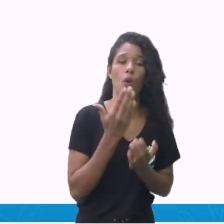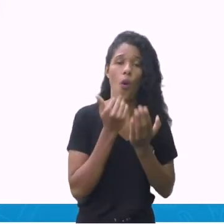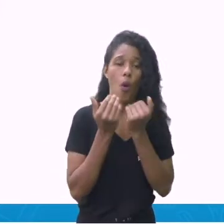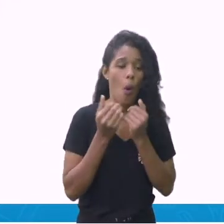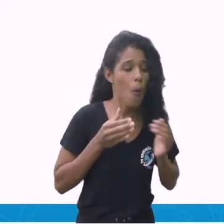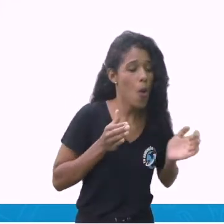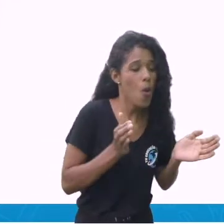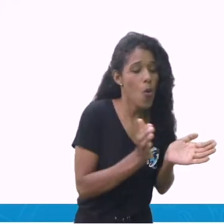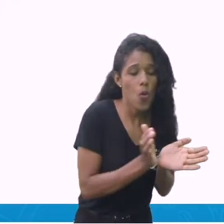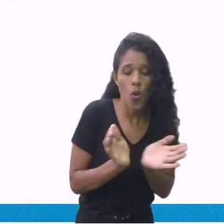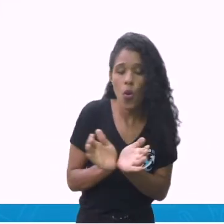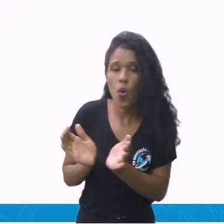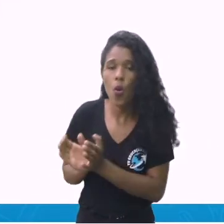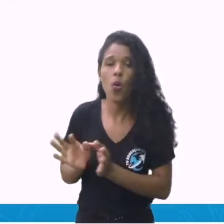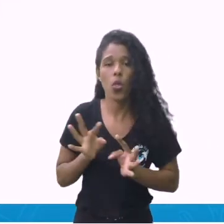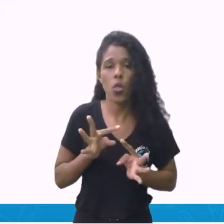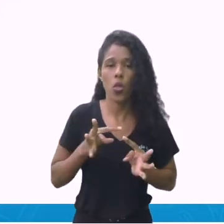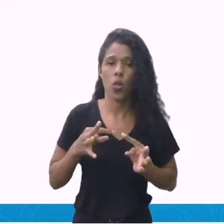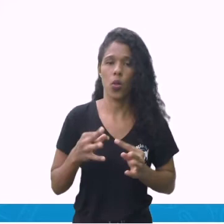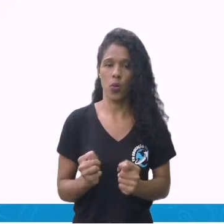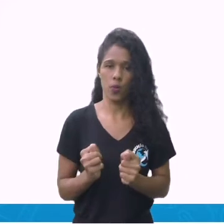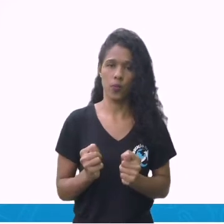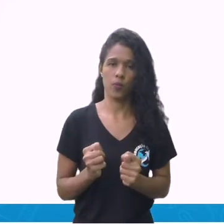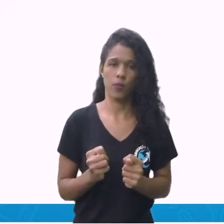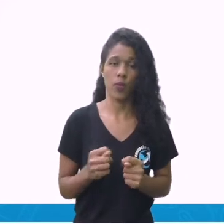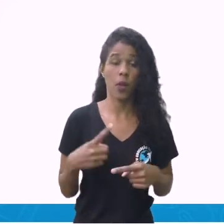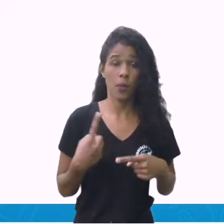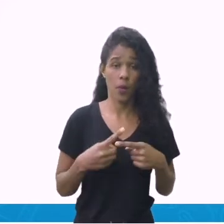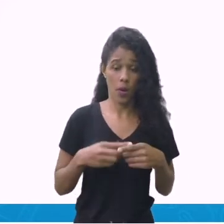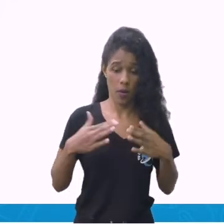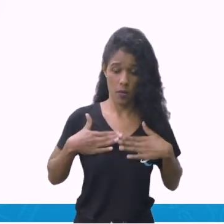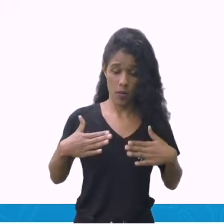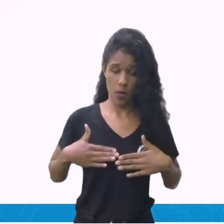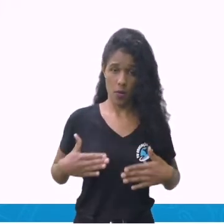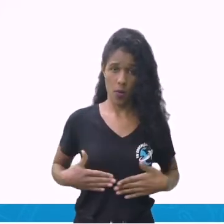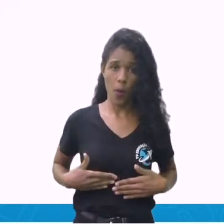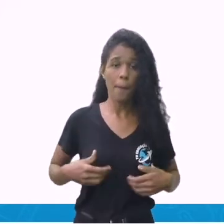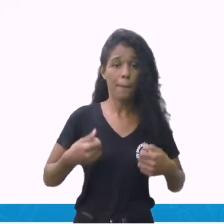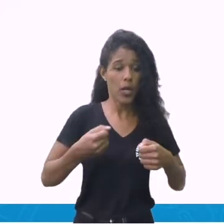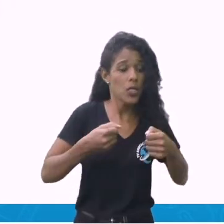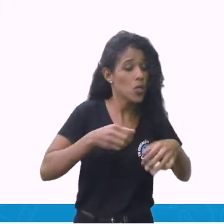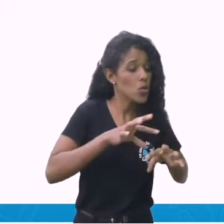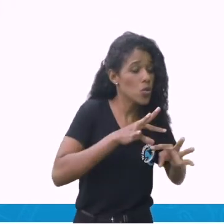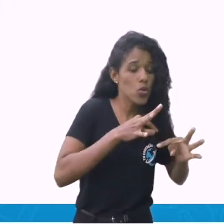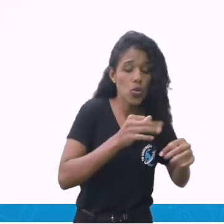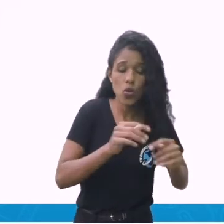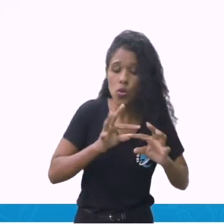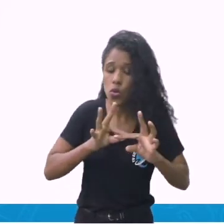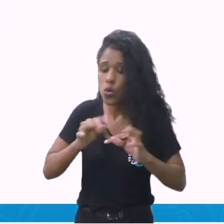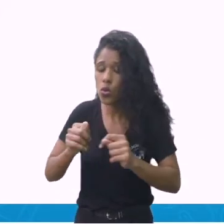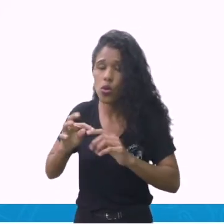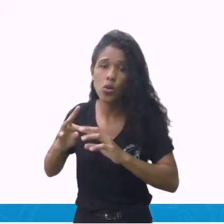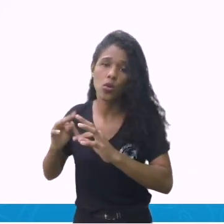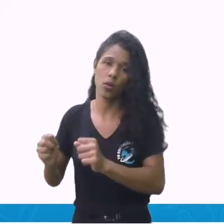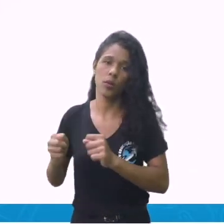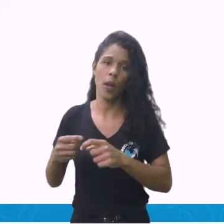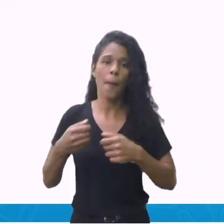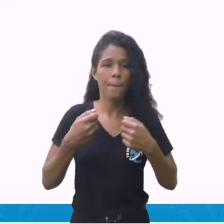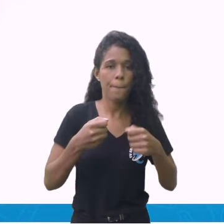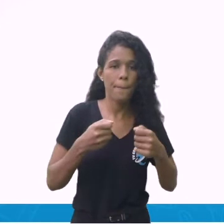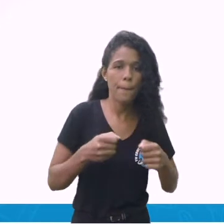esses nutrientes. O meu corpo não precisa só de proteína, ele também precisa de vitamina, ele também precisa